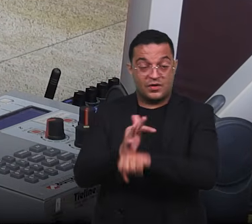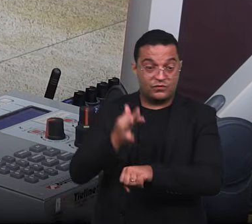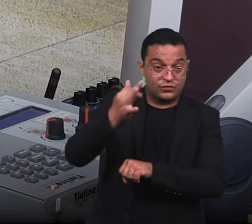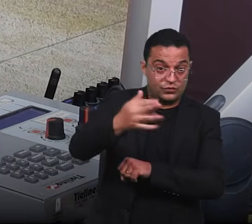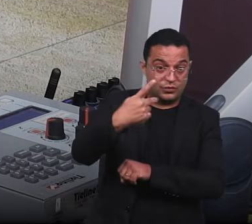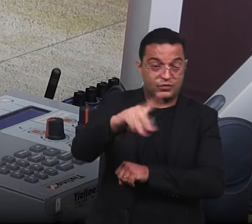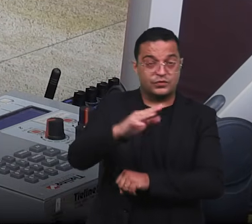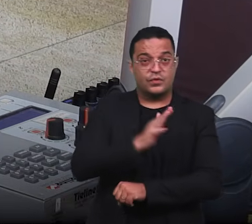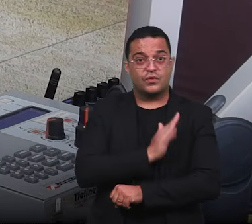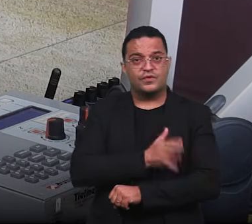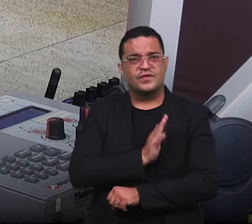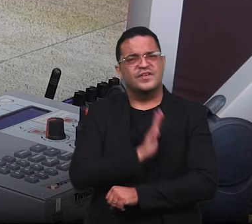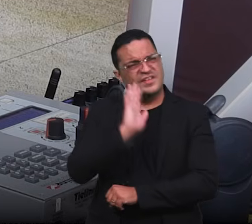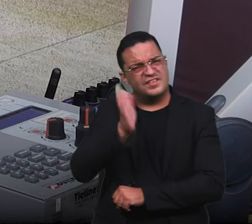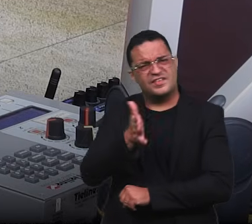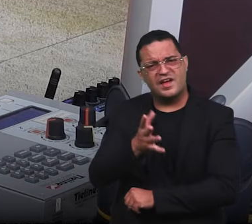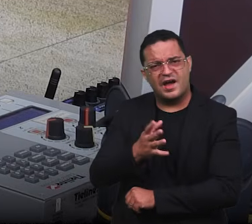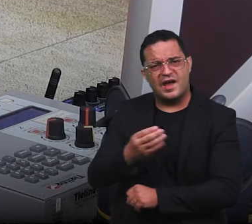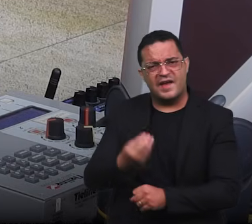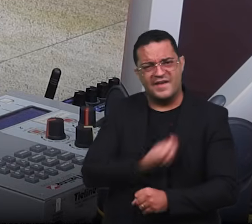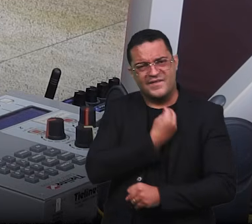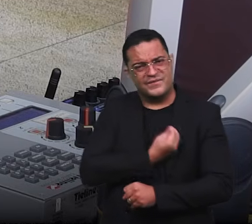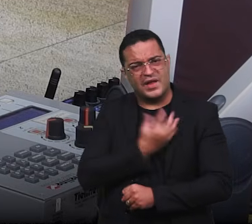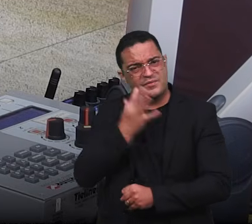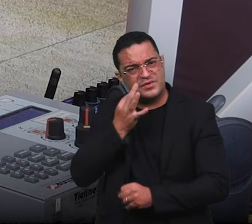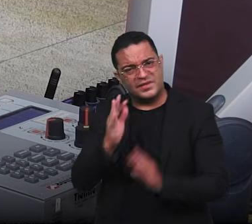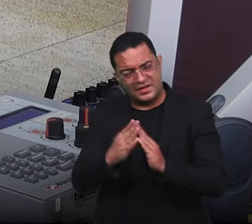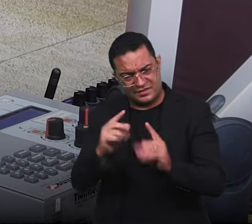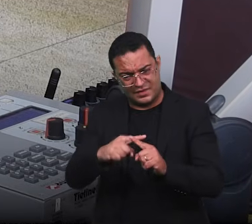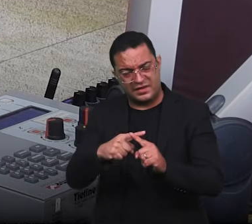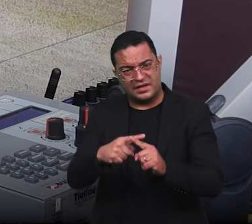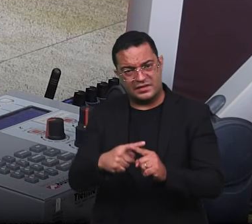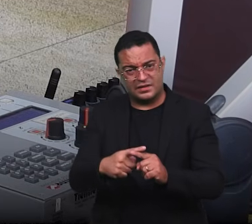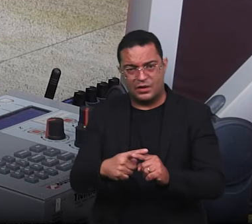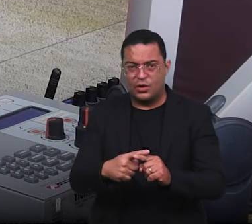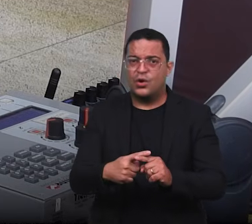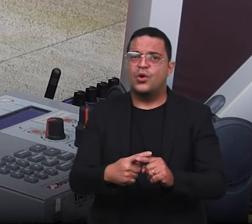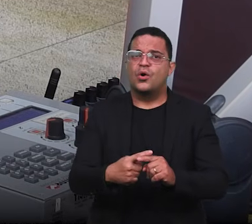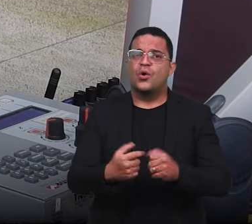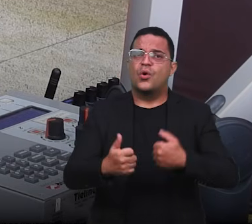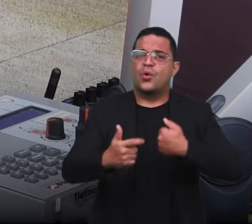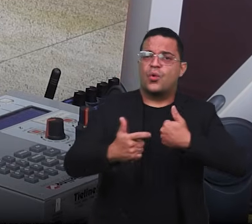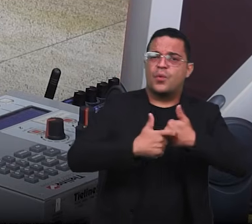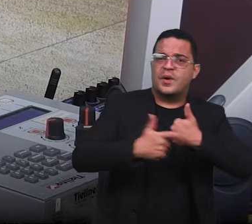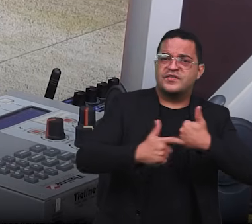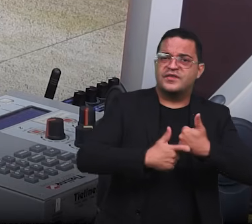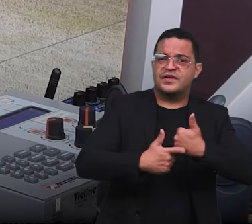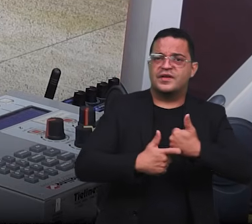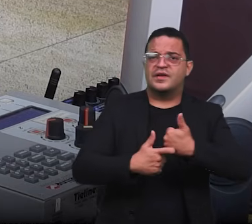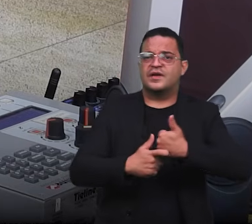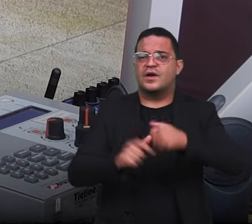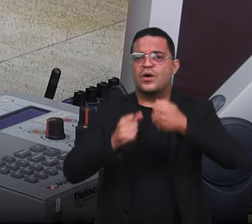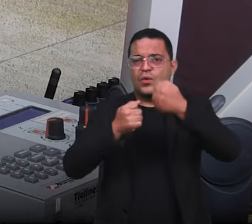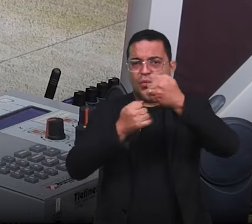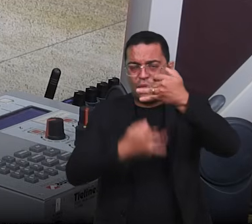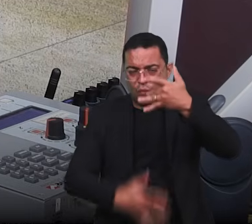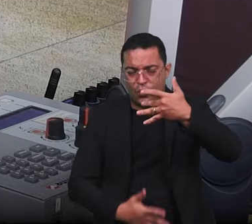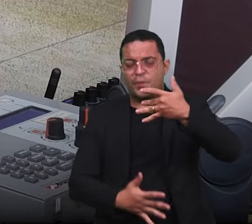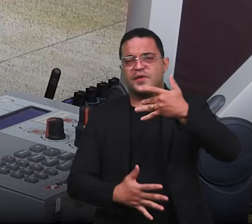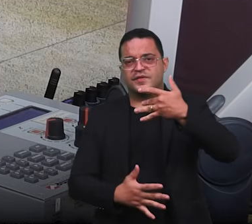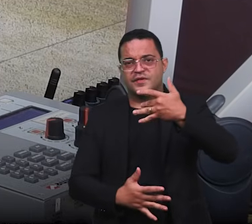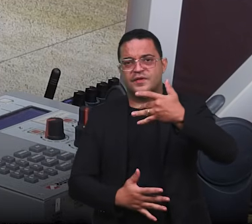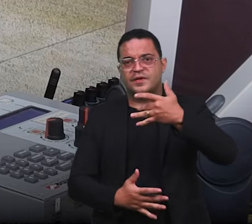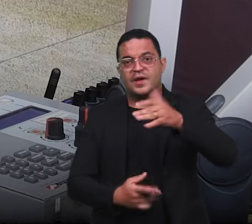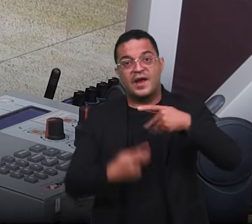Você vai receber uma bênção. E você que já frequenta, já assiste o Viver com Saúde, compartilhe, curta, manda para o seu amigo